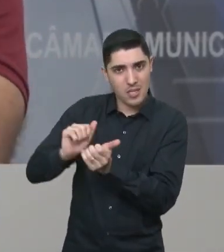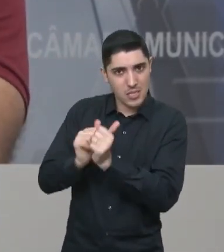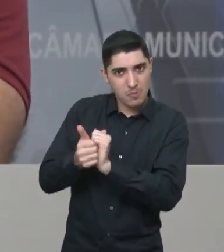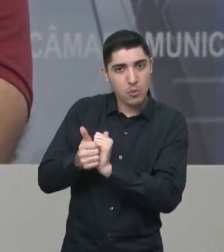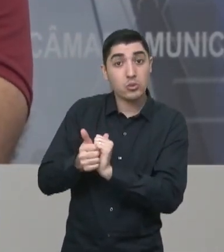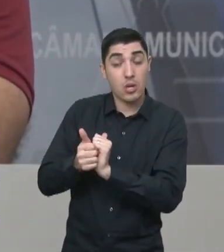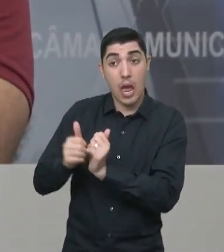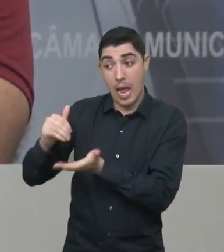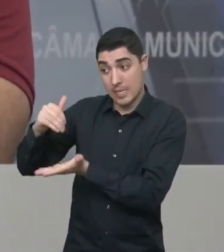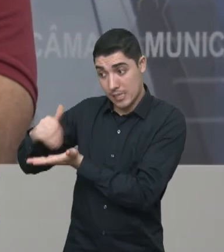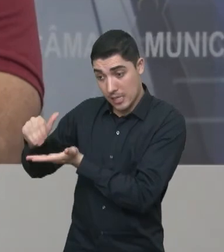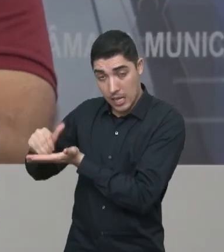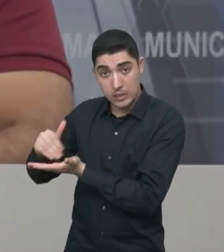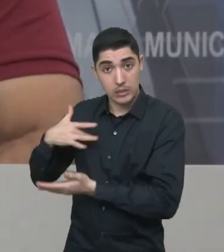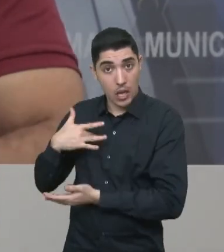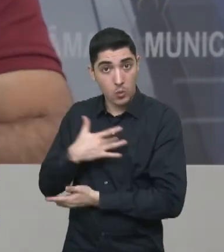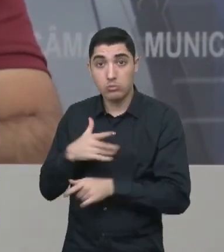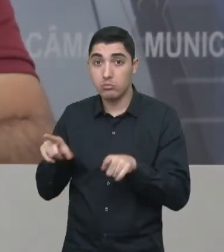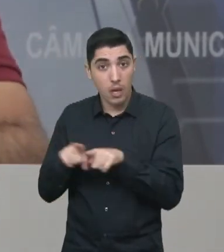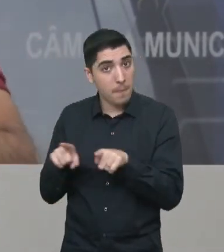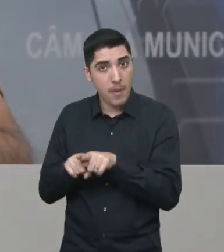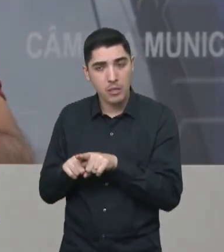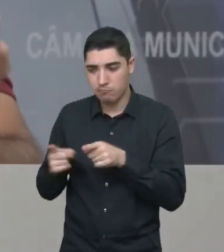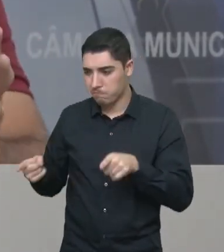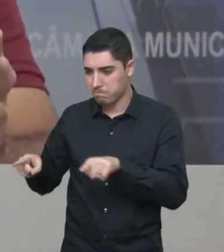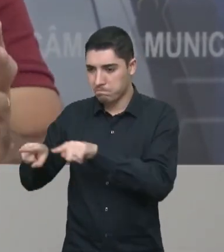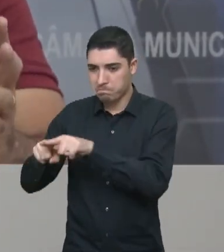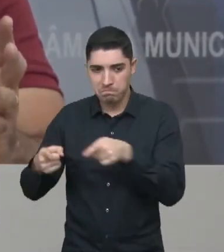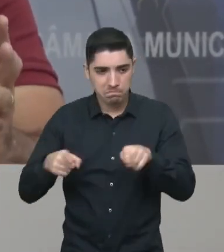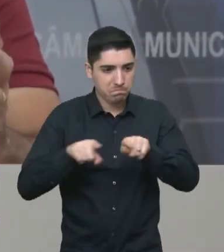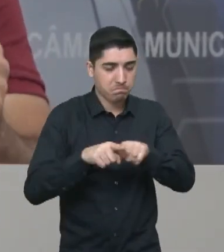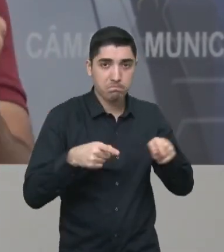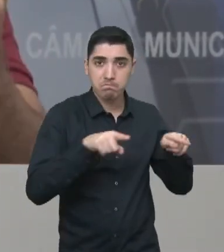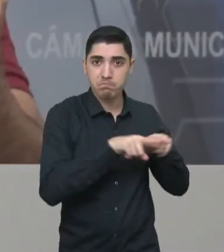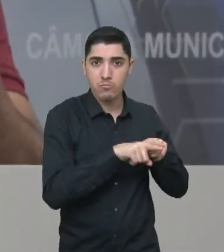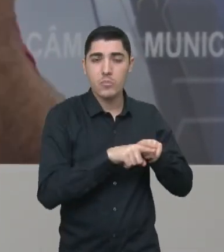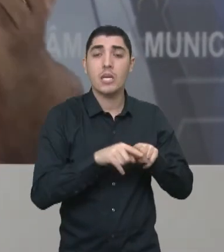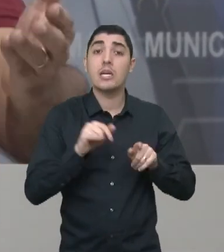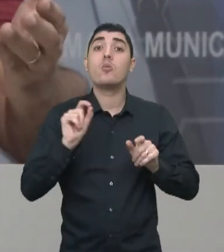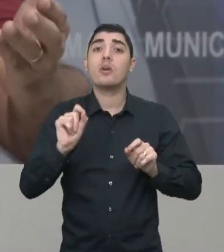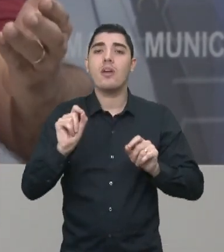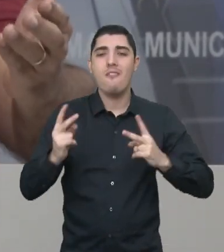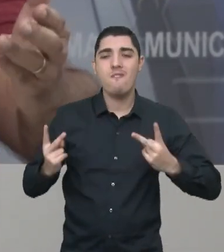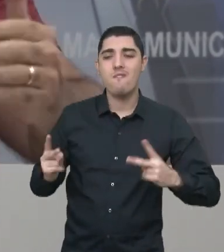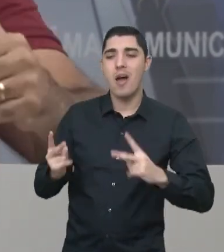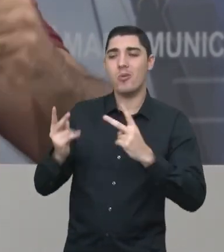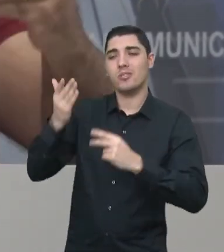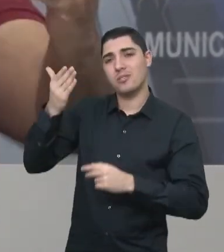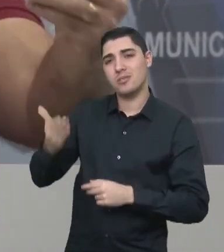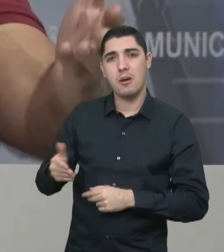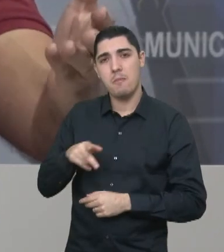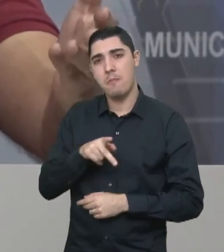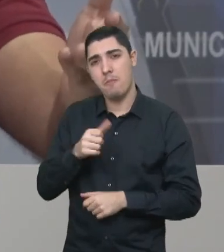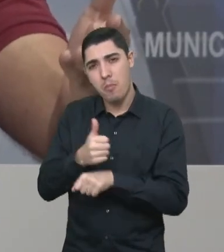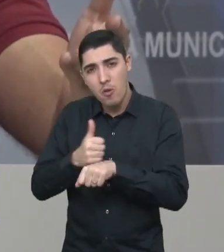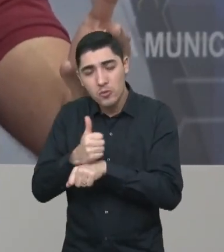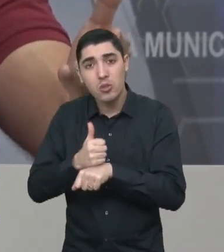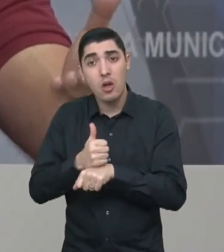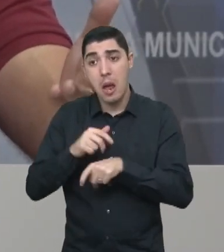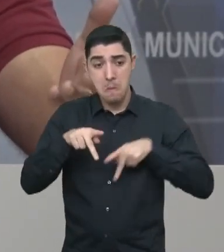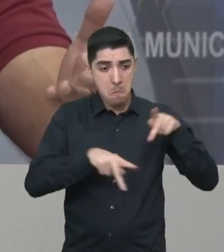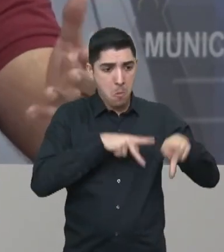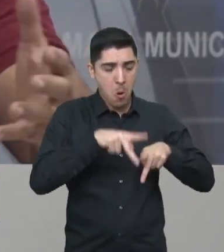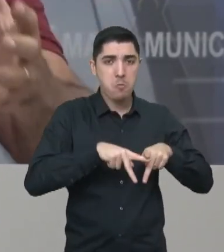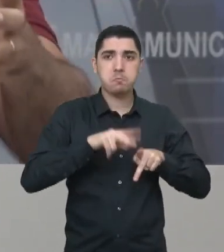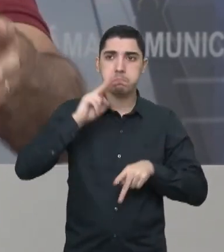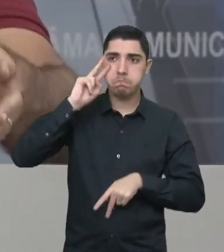de Saúde também. E essa é a valorização dos profissionais, a cidade reconhecendo o seu trabalho, a população reconhecendo o seu